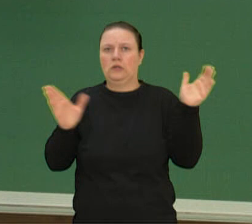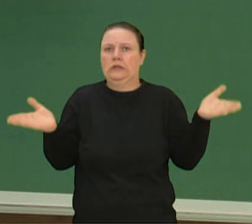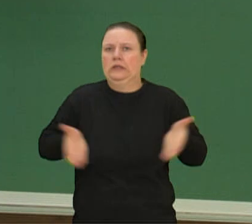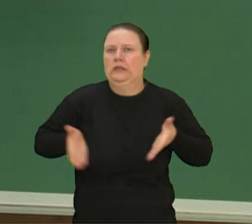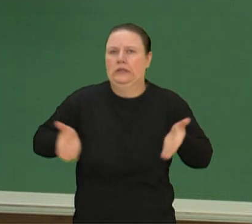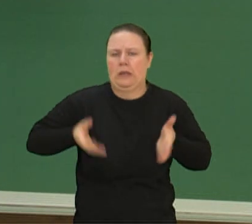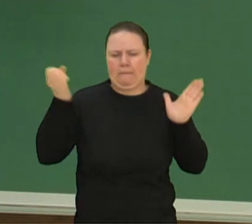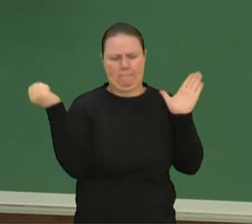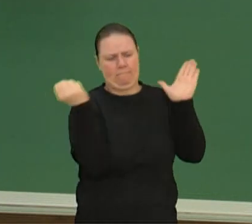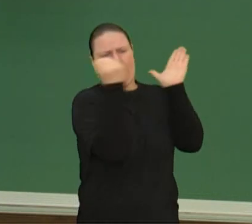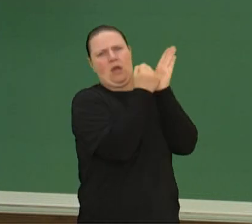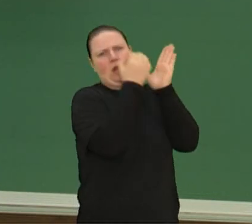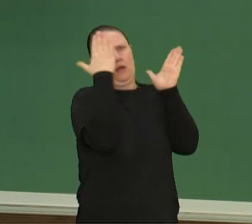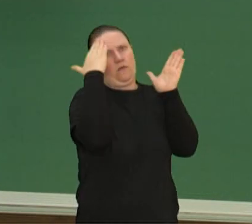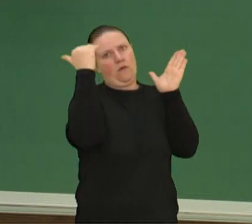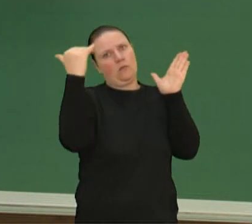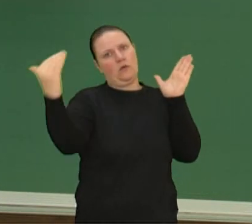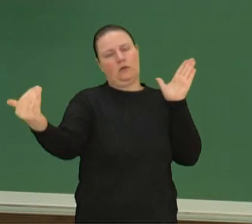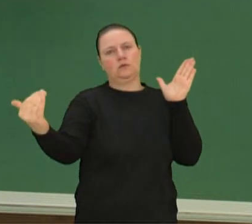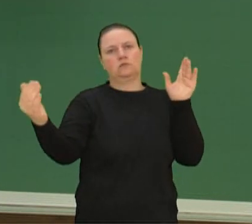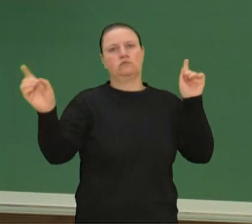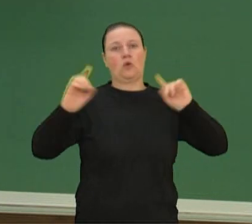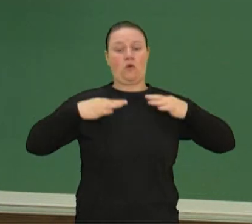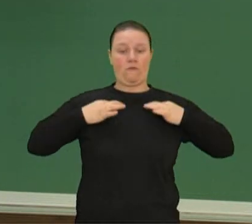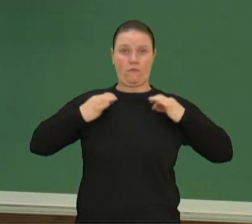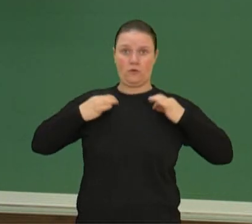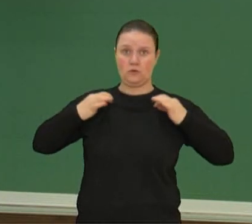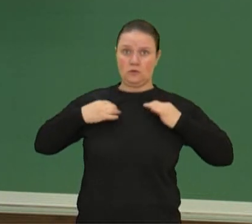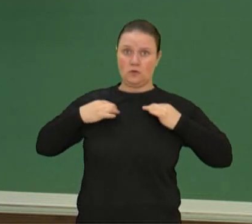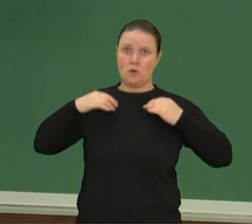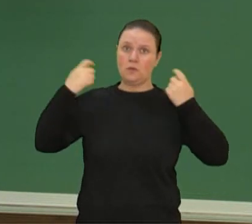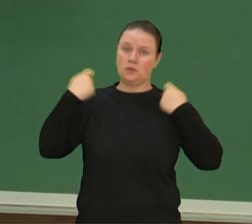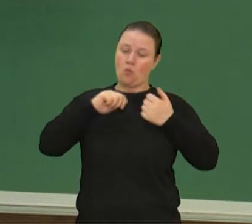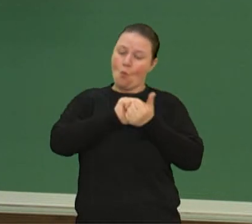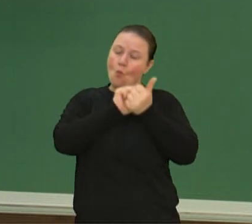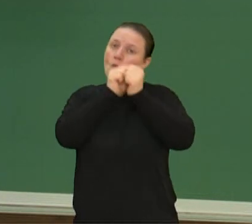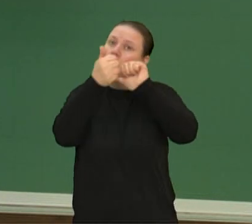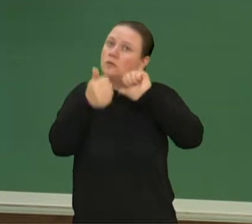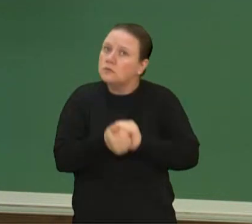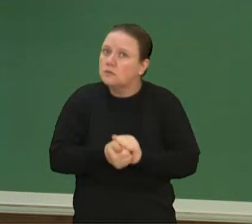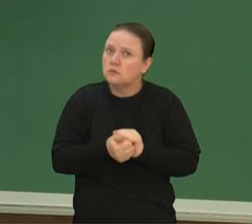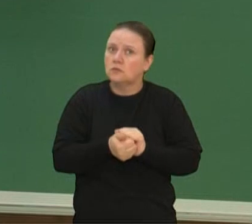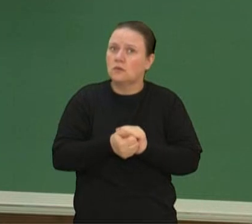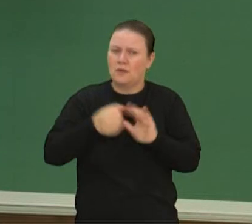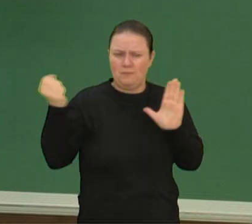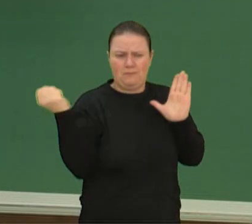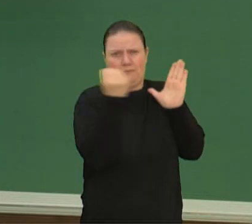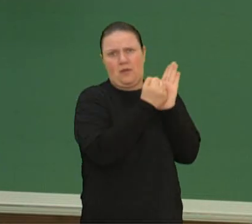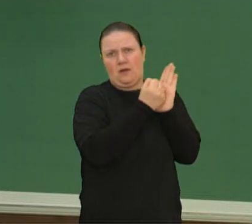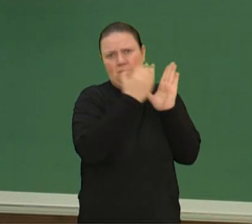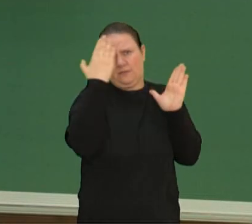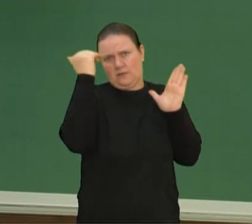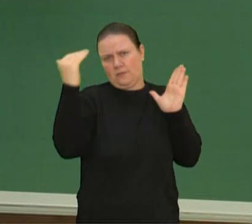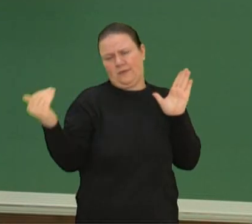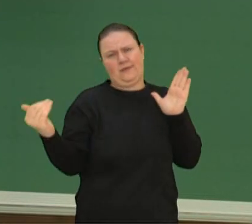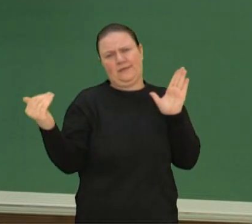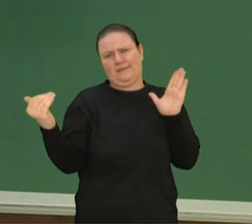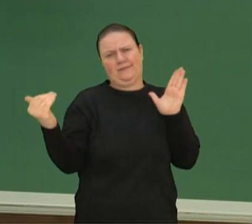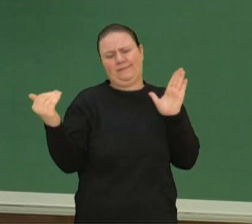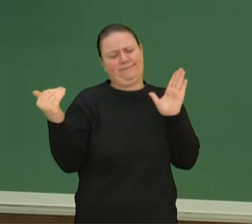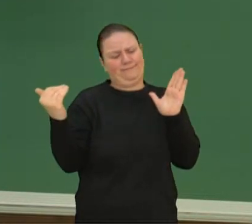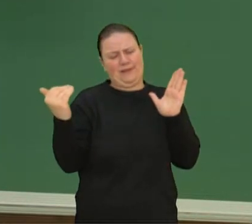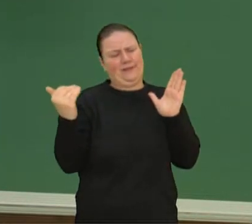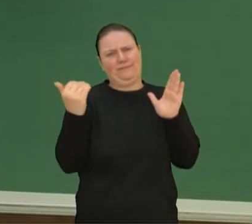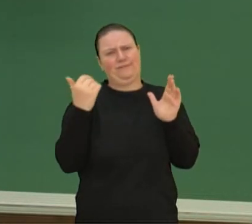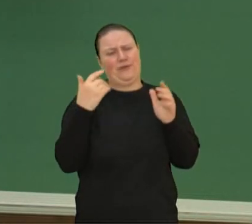e de marcas conhecidas. Então, a vestimenta deve ser adequada. Agora, de marcas conhecidas e atual não vai fazer